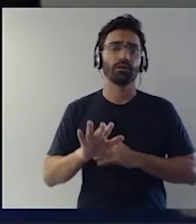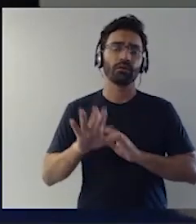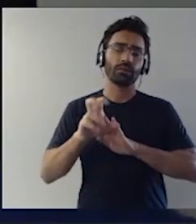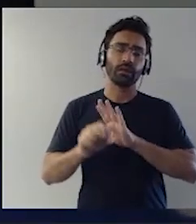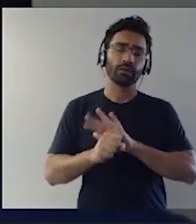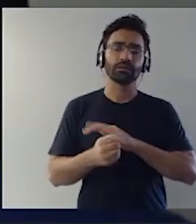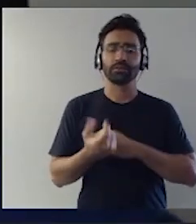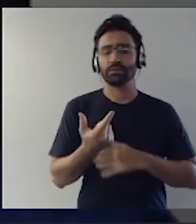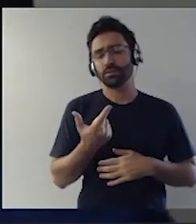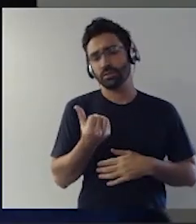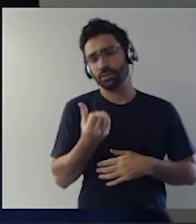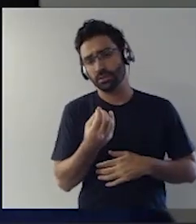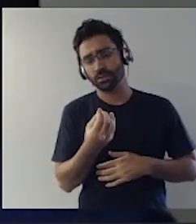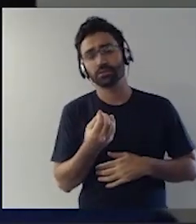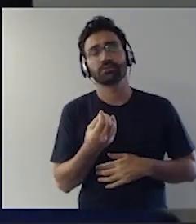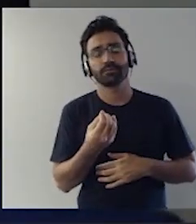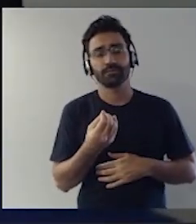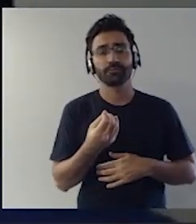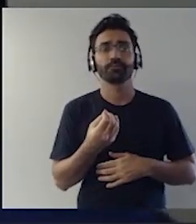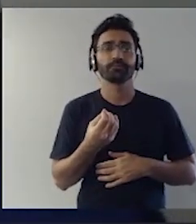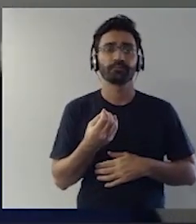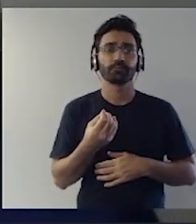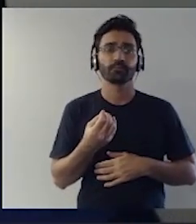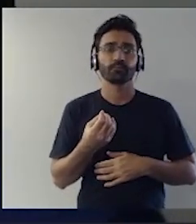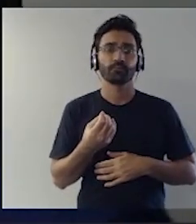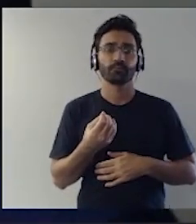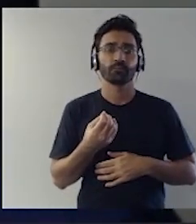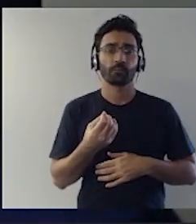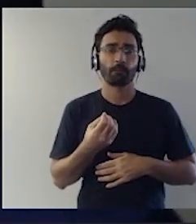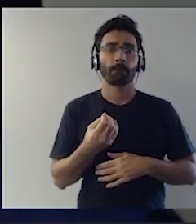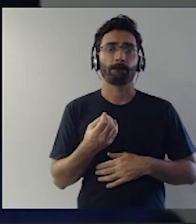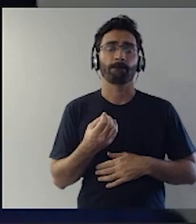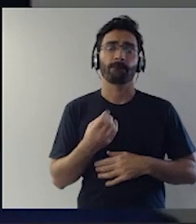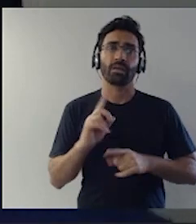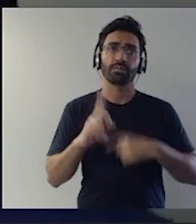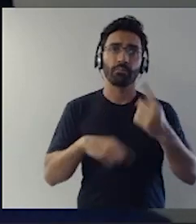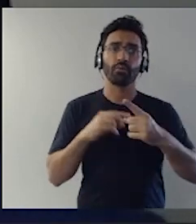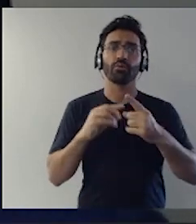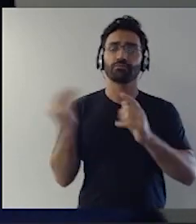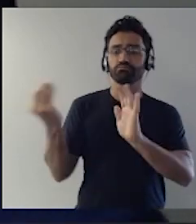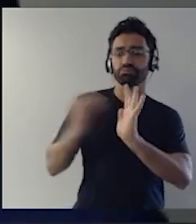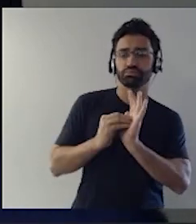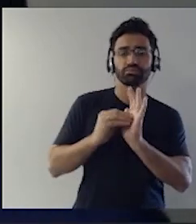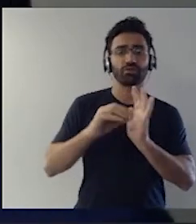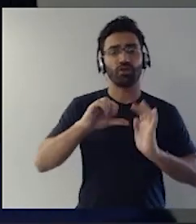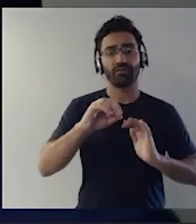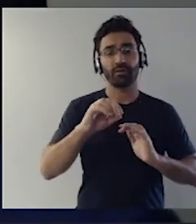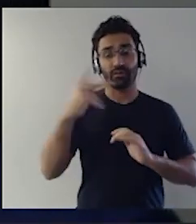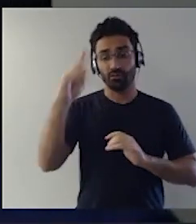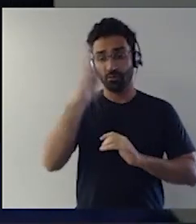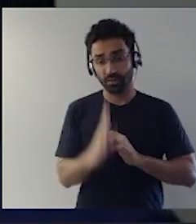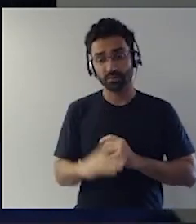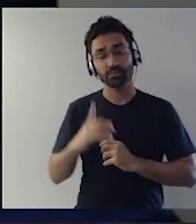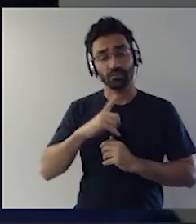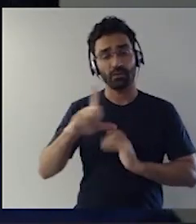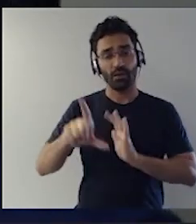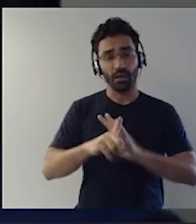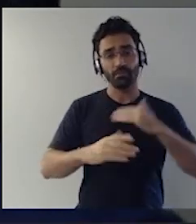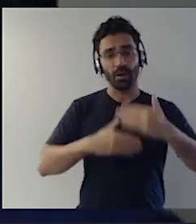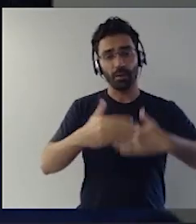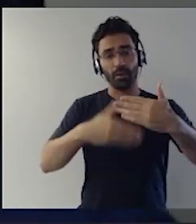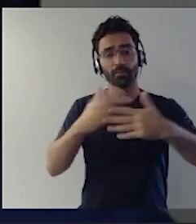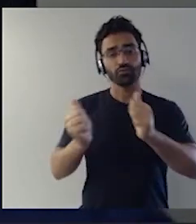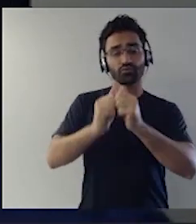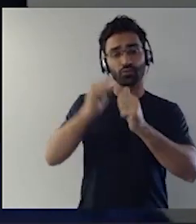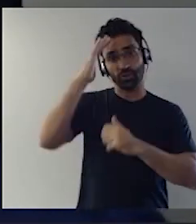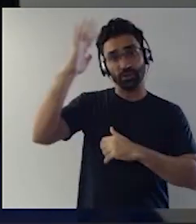Europeu de Direitos Humanos sedimentou essa jurisprudência na década de 90 e que no Brasil vem evoluindo, como nós sabemos, com a teoria